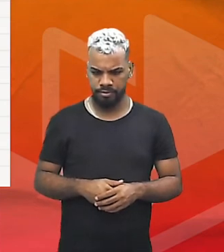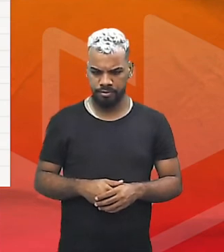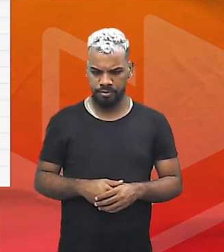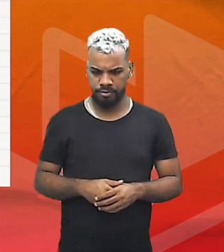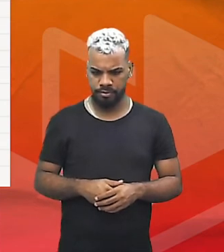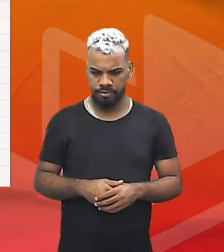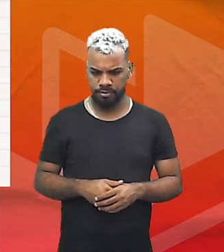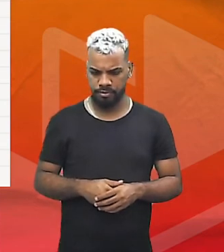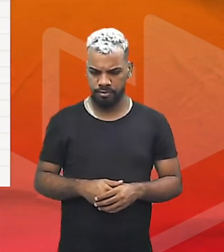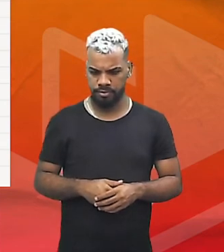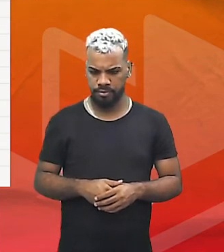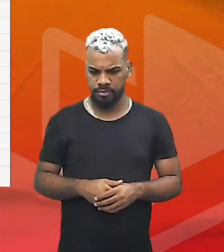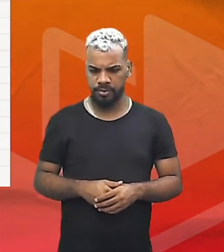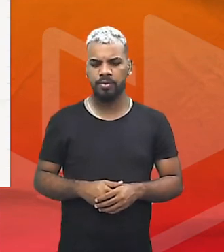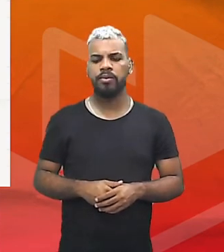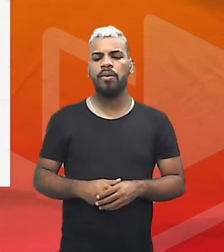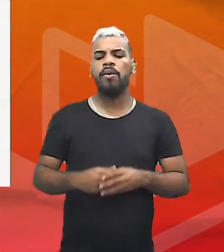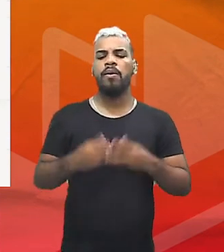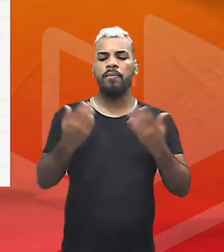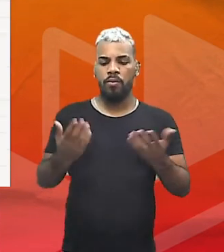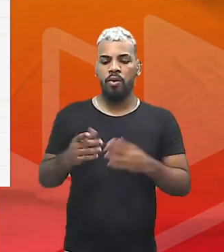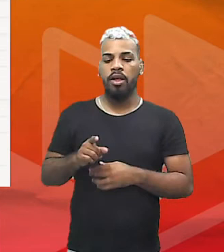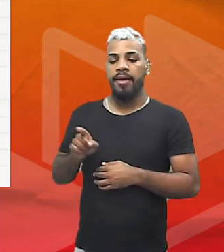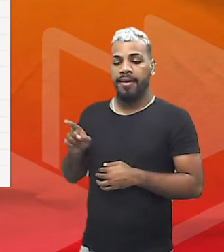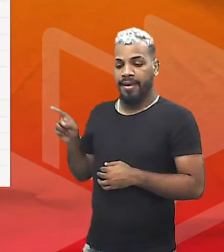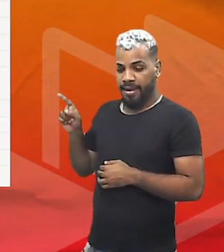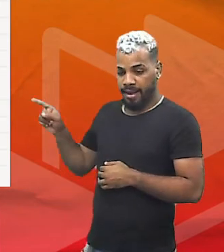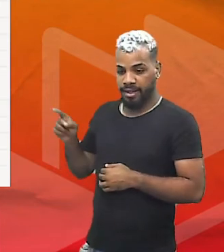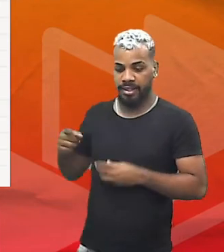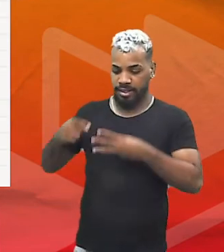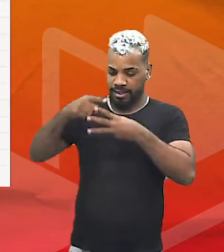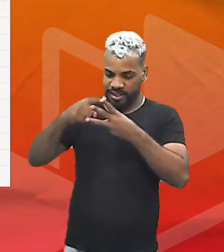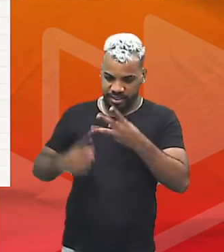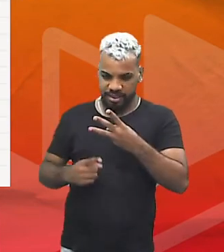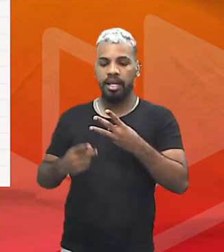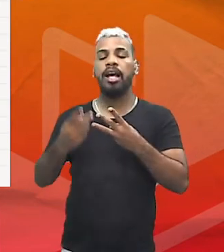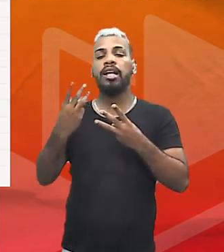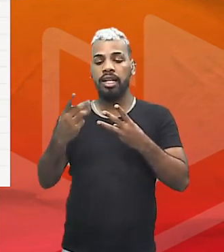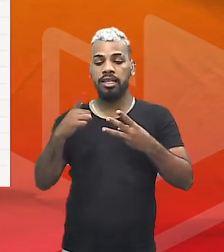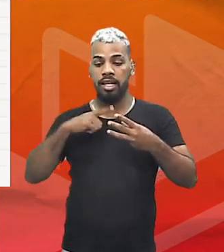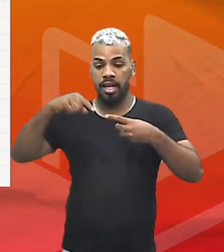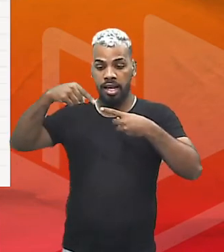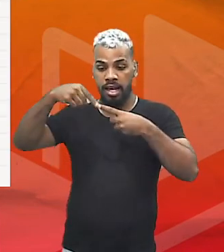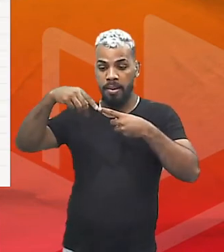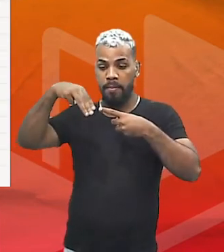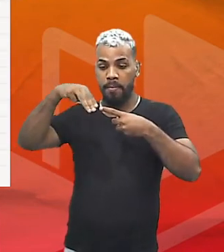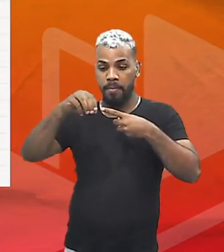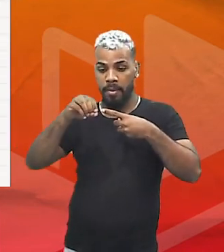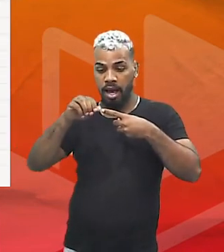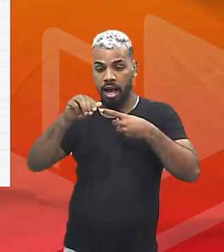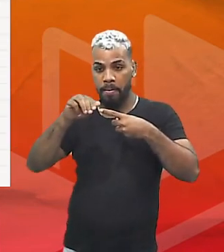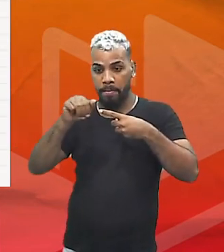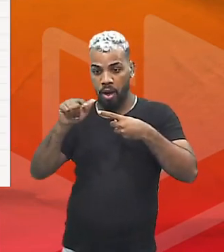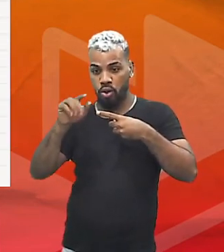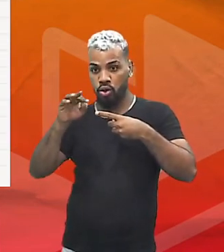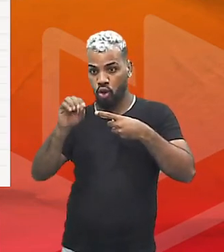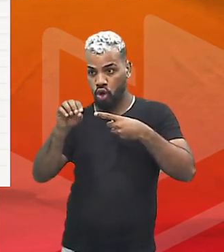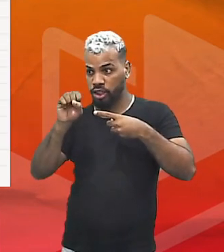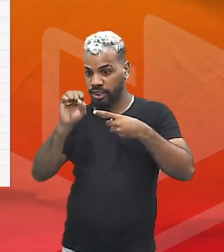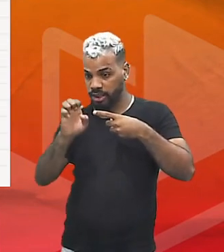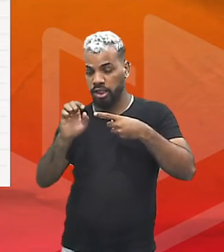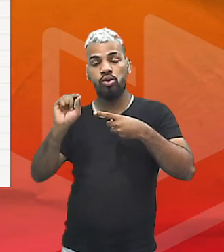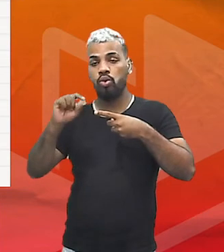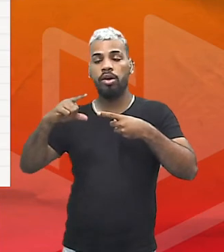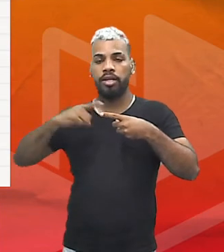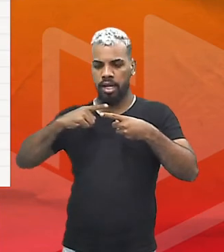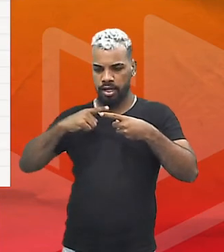aí o que é que acontece veja quando você pega a maltose a maltose vai